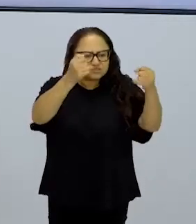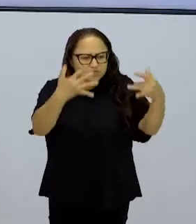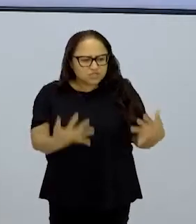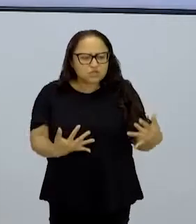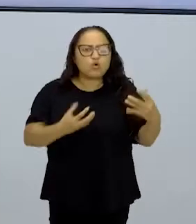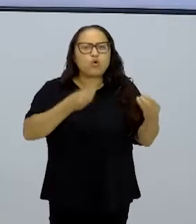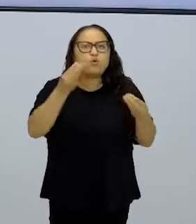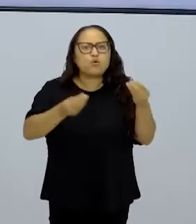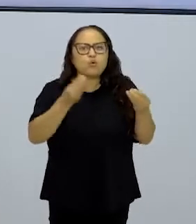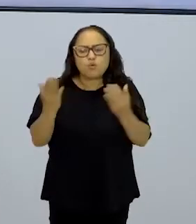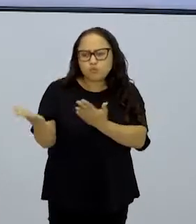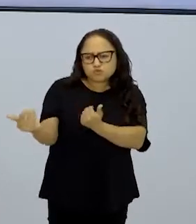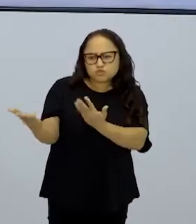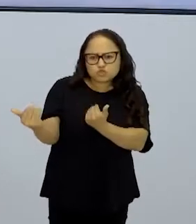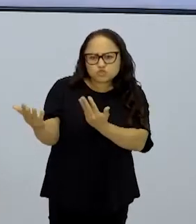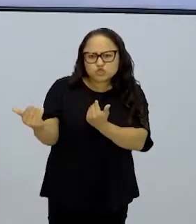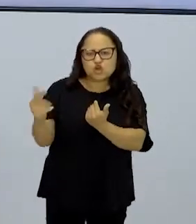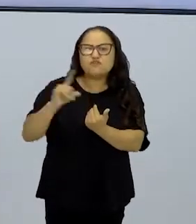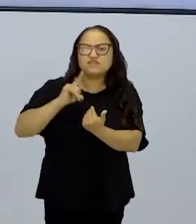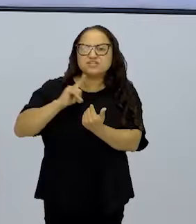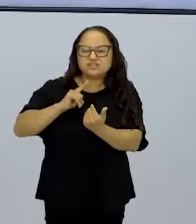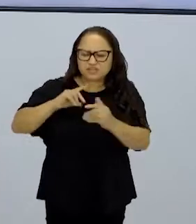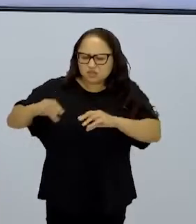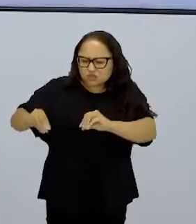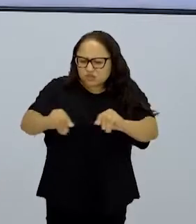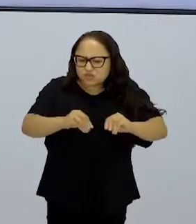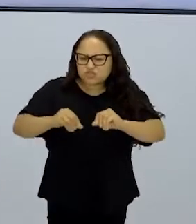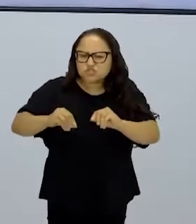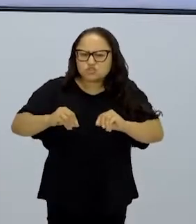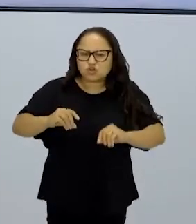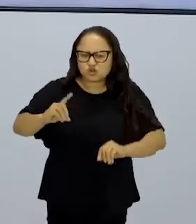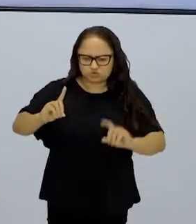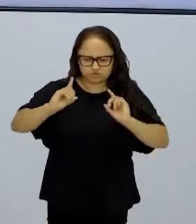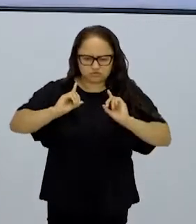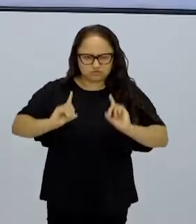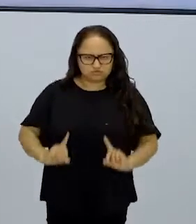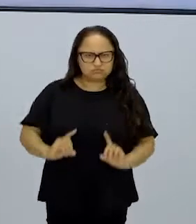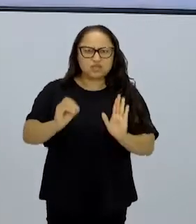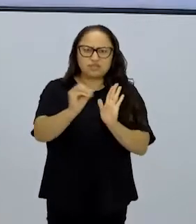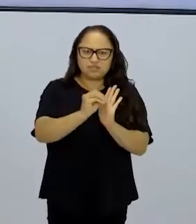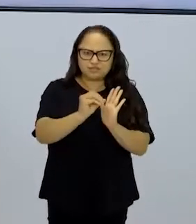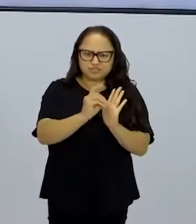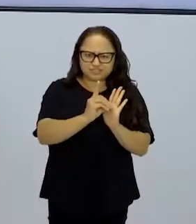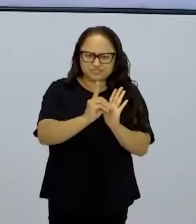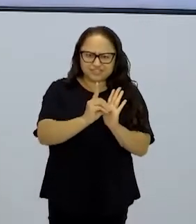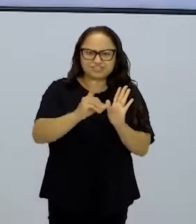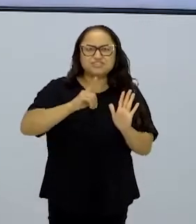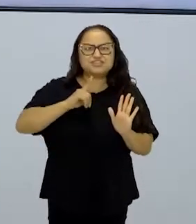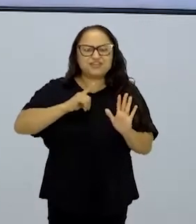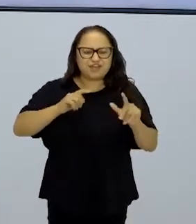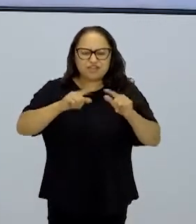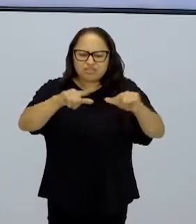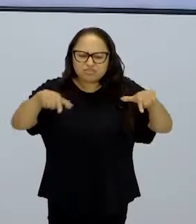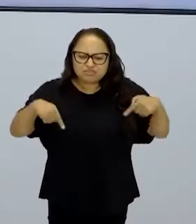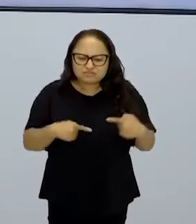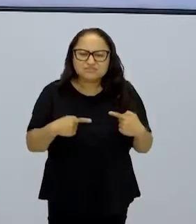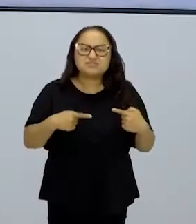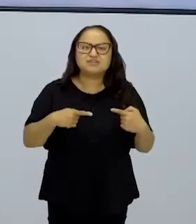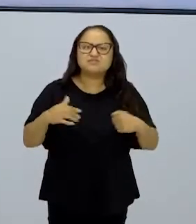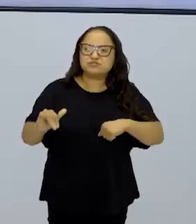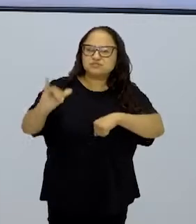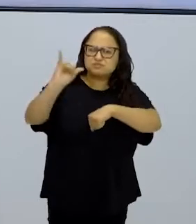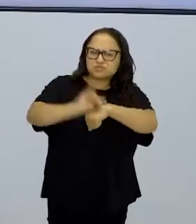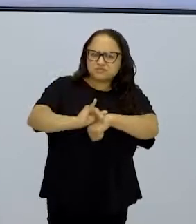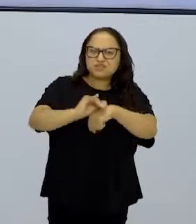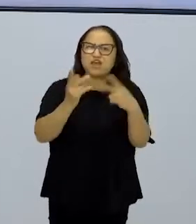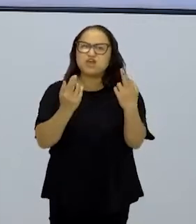da juventude, né, ter a ver com território, com identidade. A gente falou um pouco dessa relação centro e periferia, da questão de igualdade de